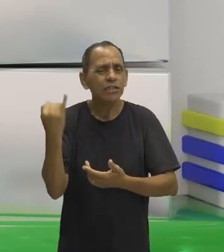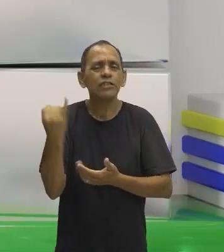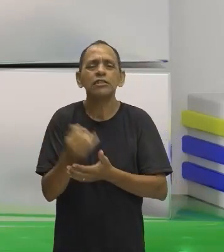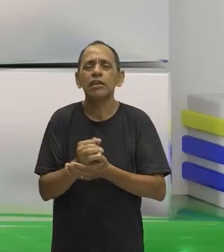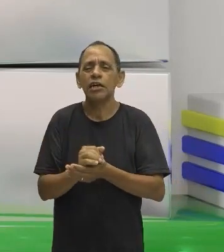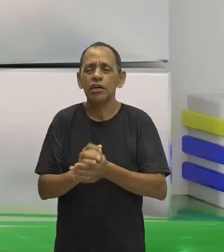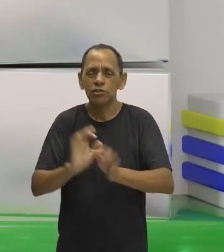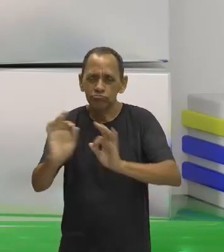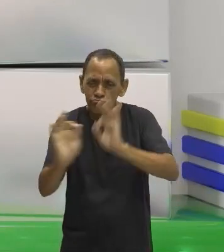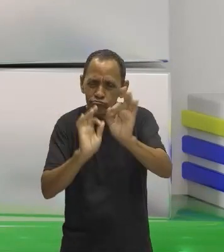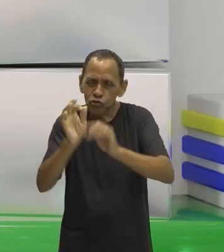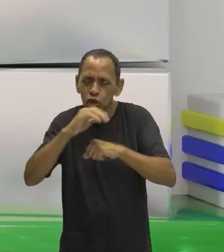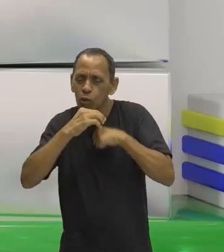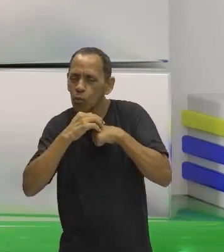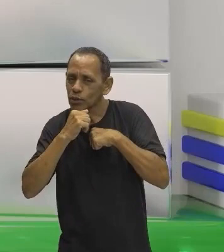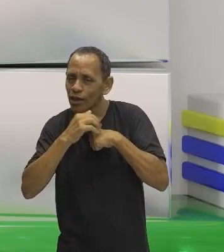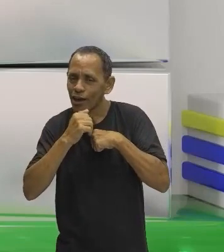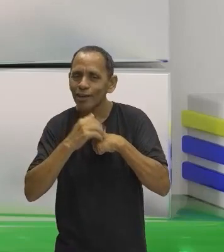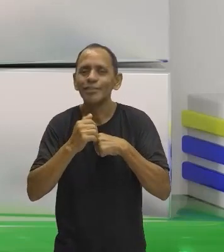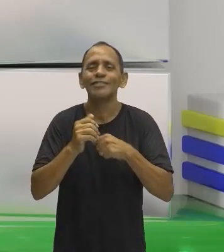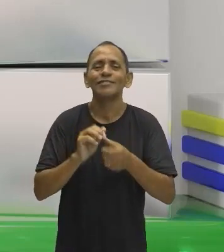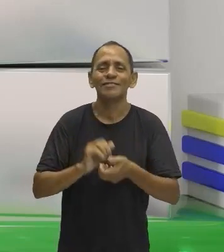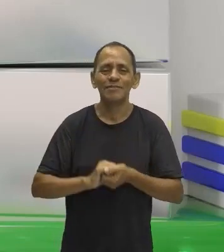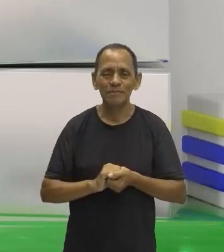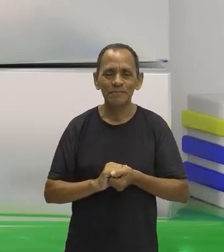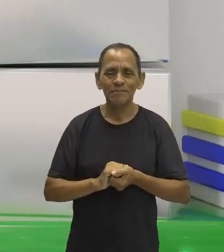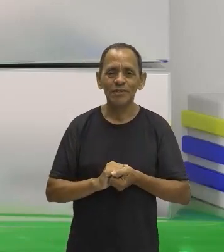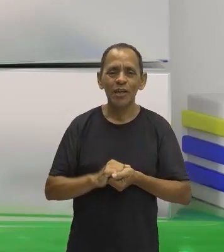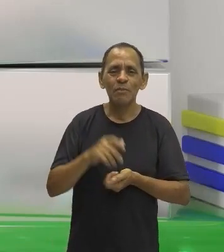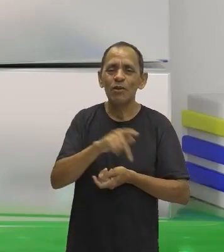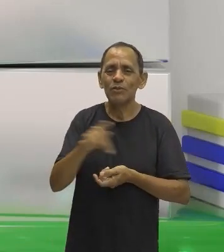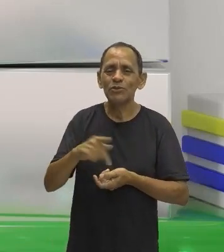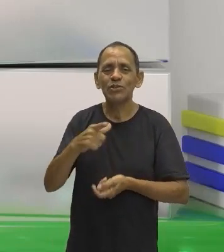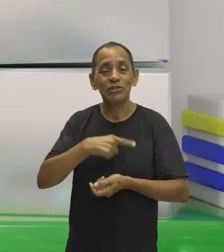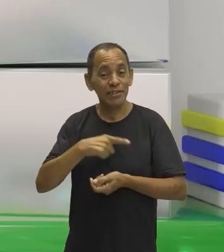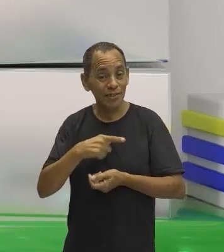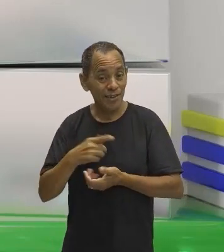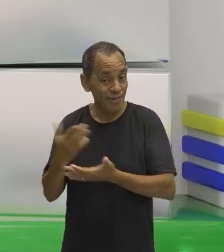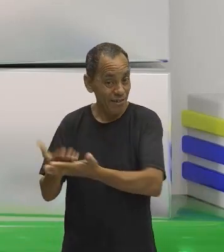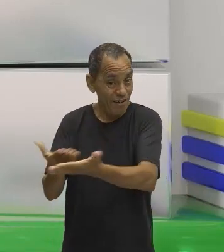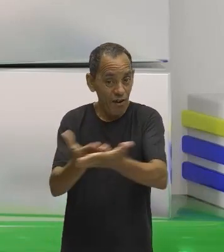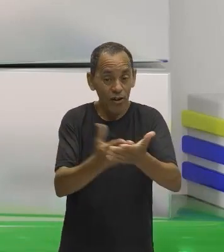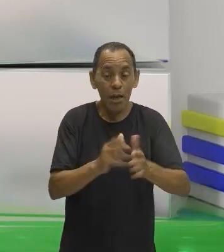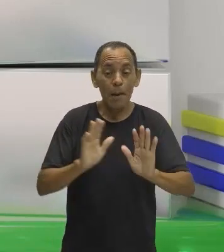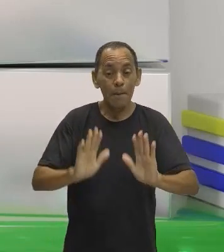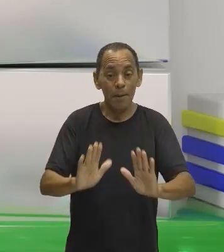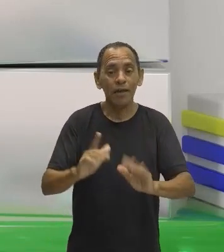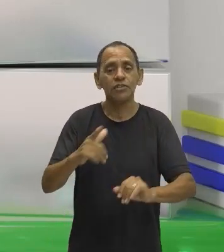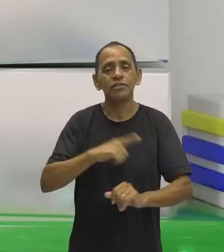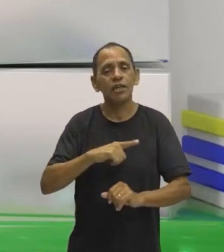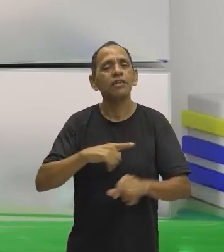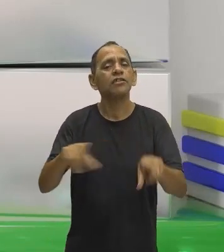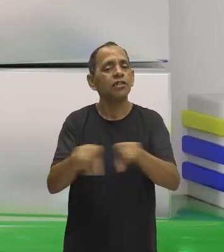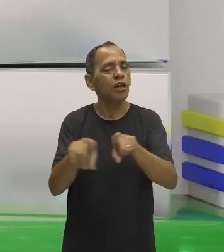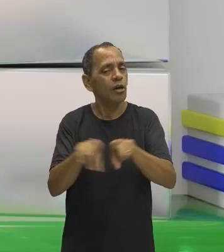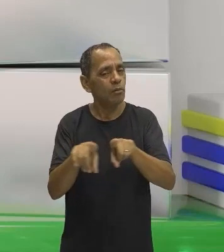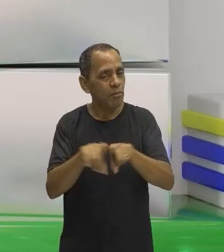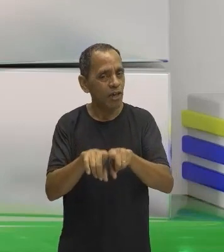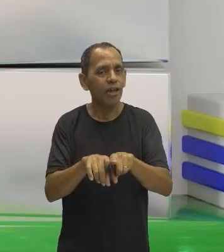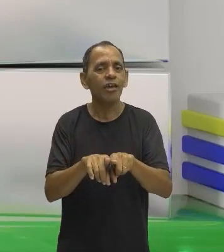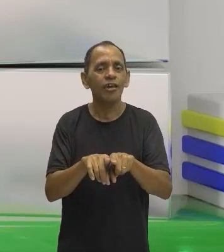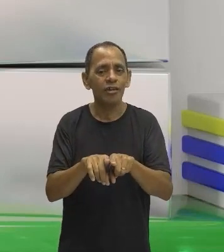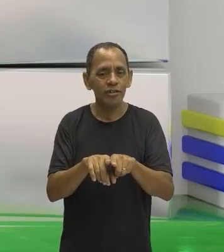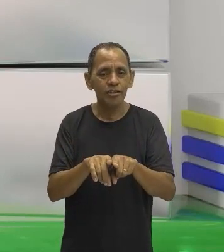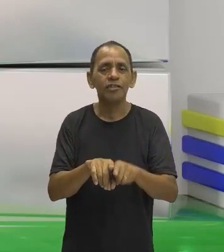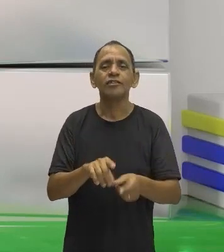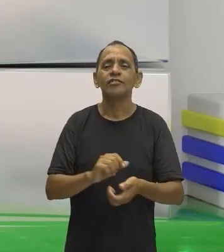se dedicando, é um extra, né? Ou seja, os professores têm a aula dele, mas eles têm também a aula inaugural, então é um extra que eles precisam se